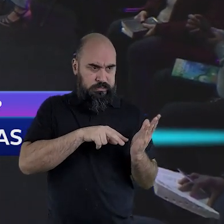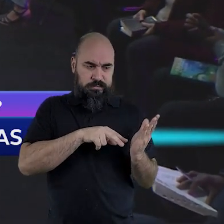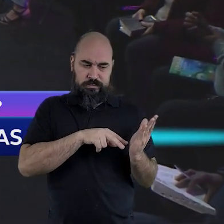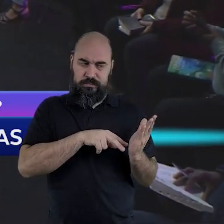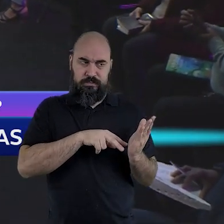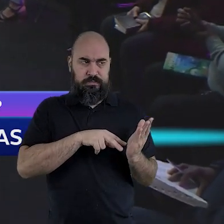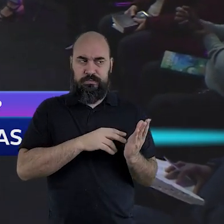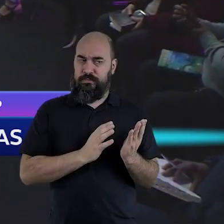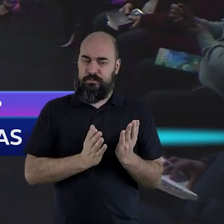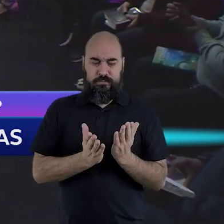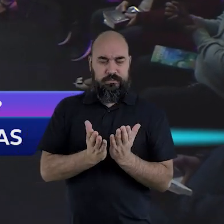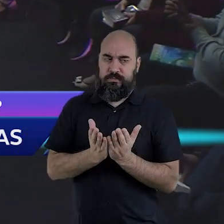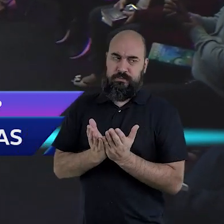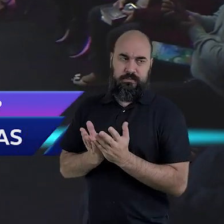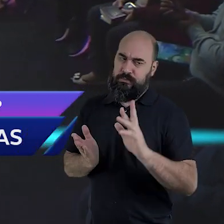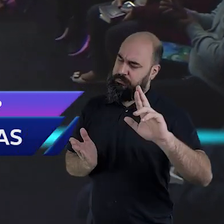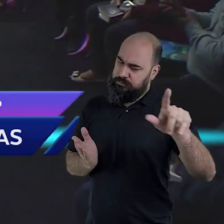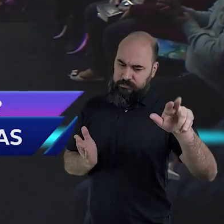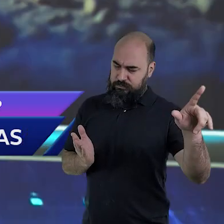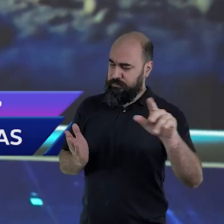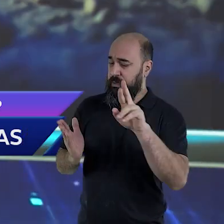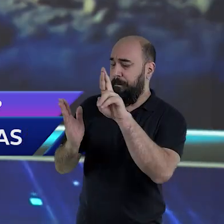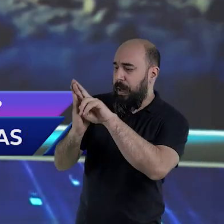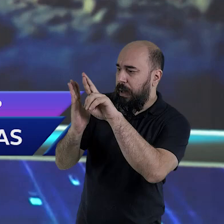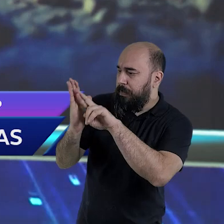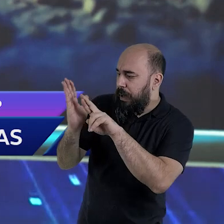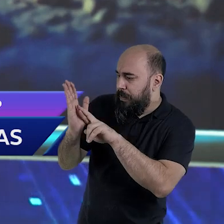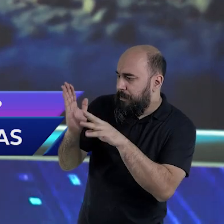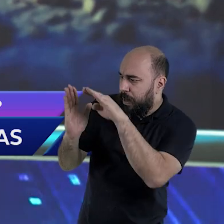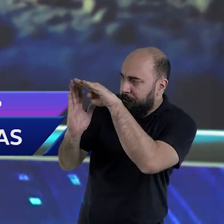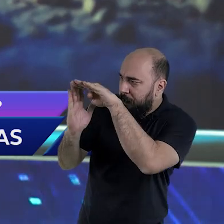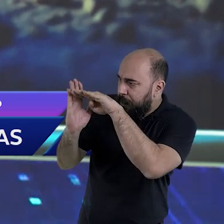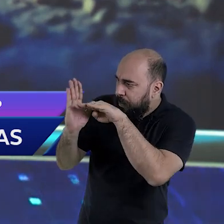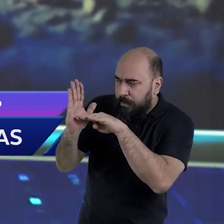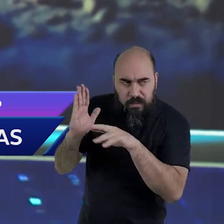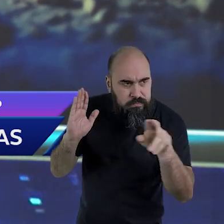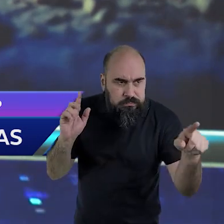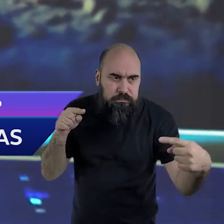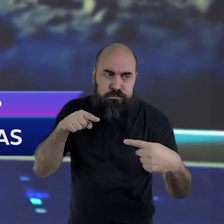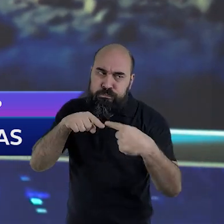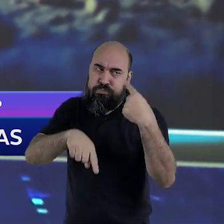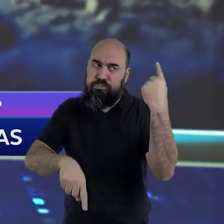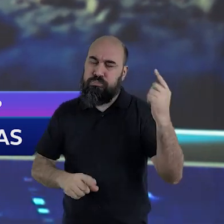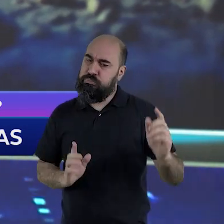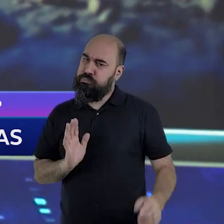Jesus, tem que cumprir os requisitos para ser Jesus. E é